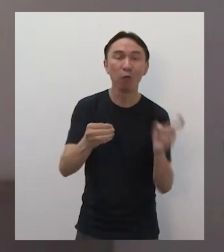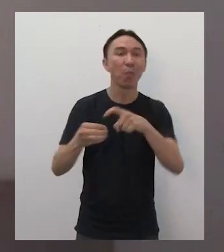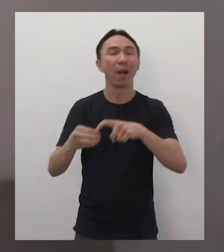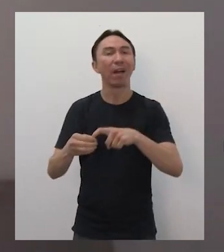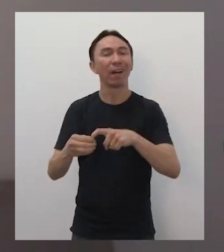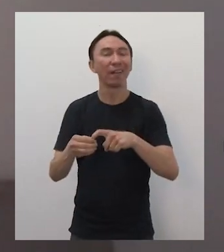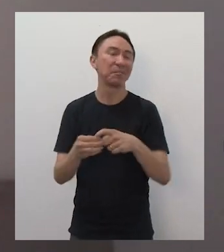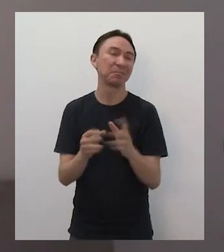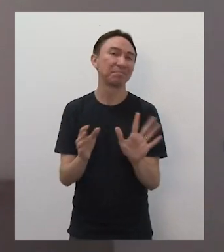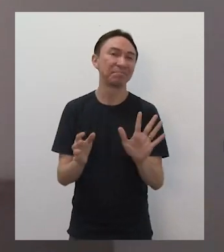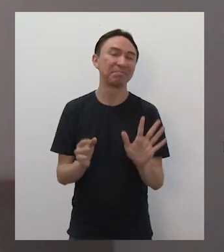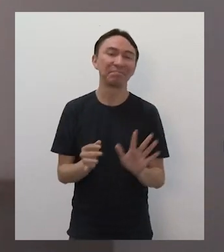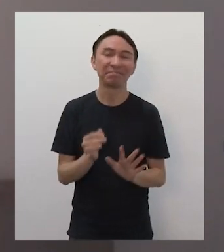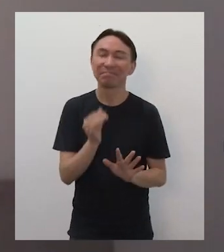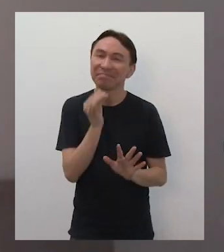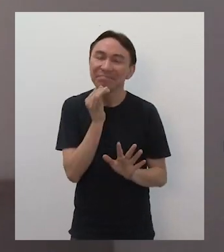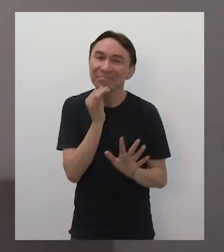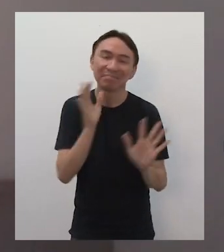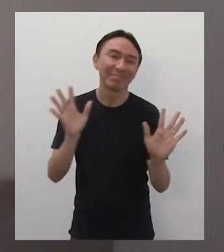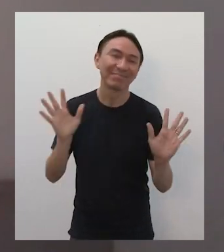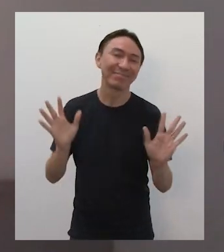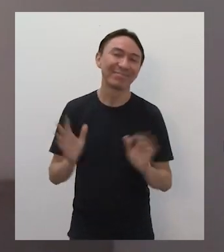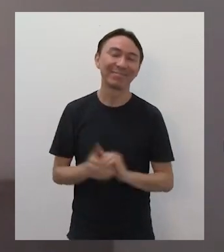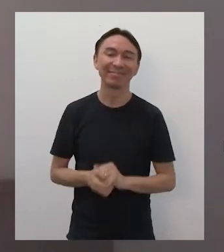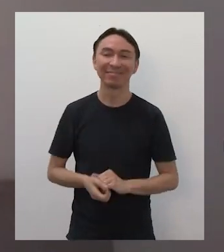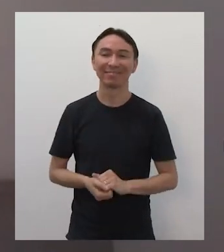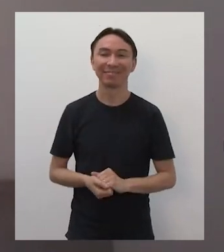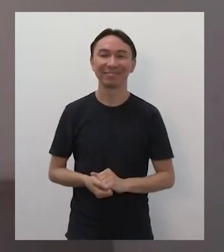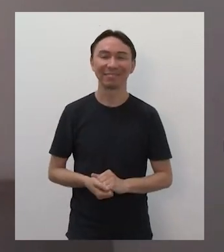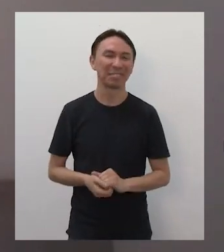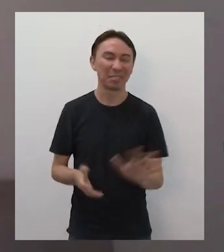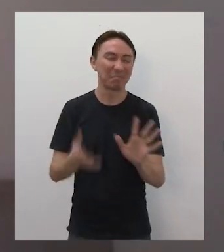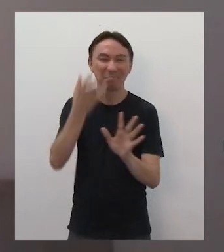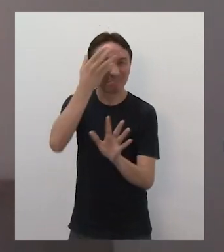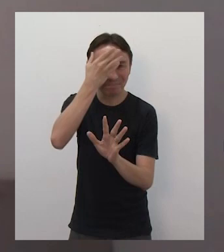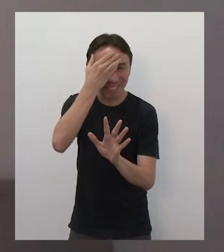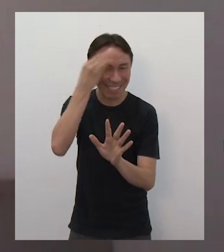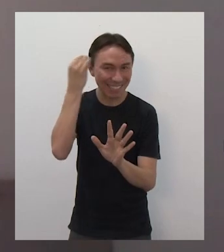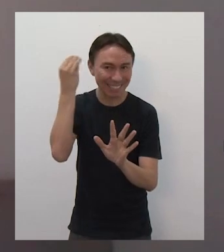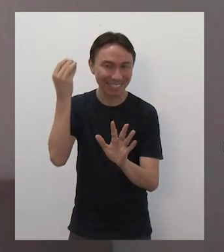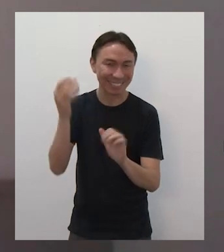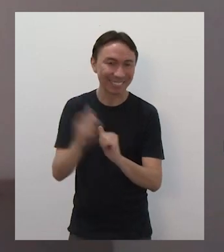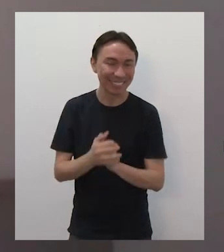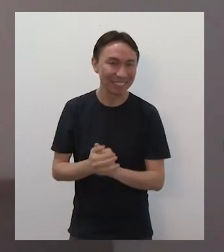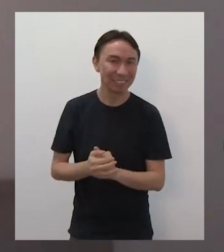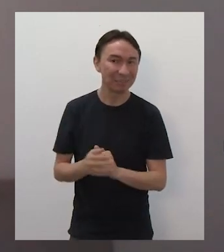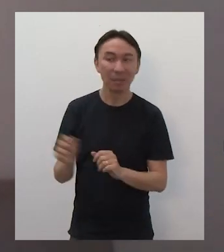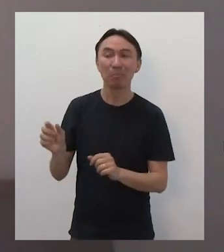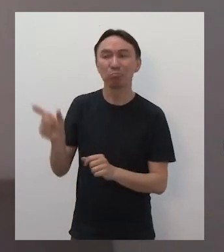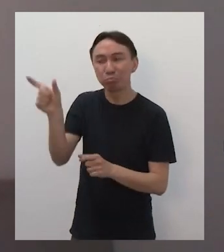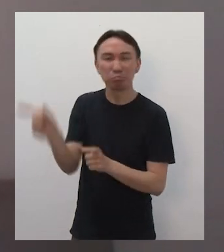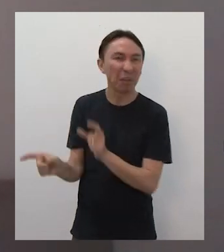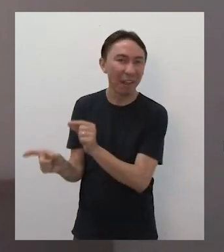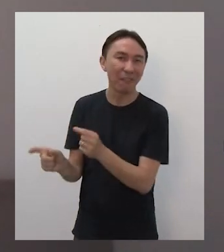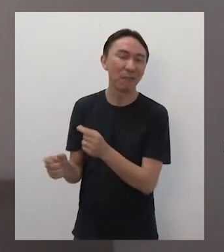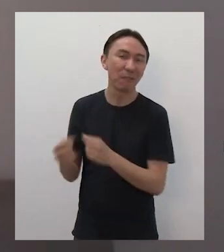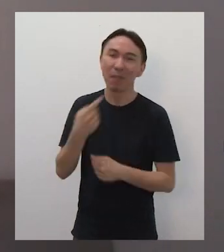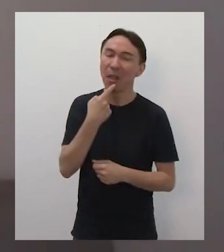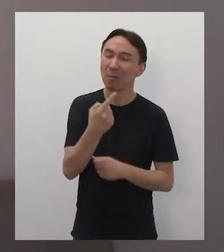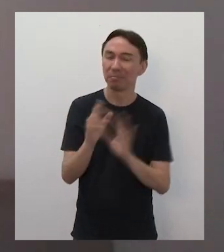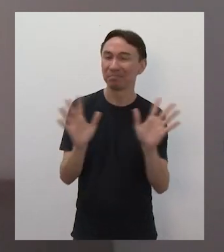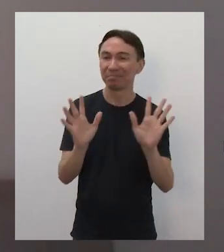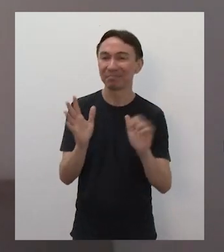aquela frase, como é que é? De quem? Não me lembro agora quem que falou, mas sobre